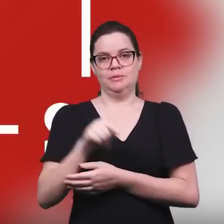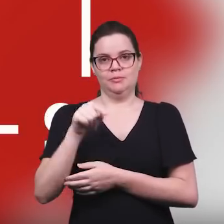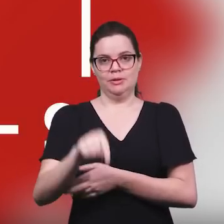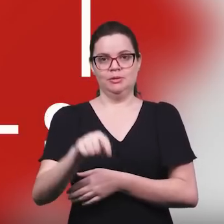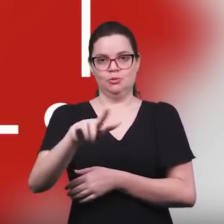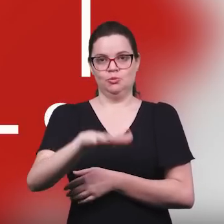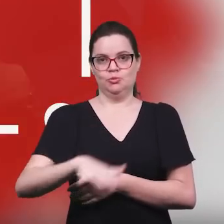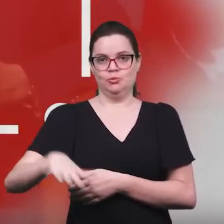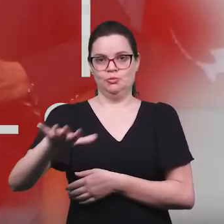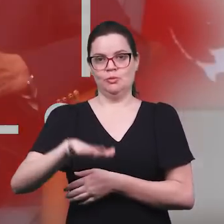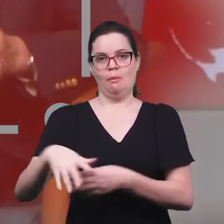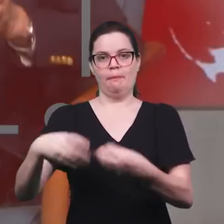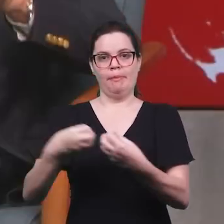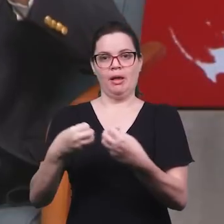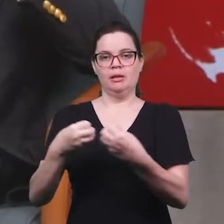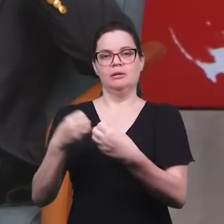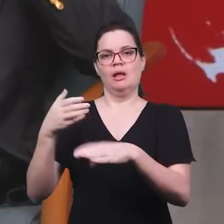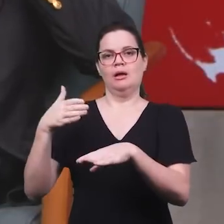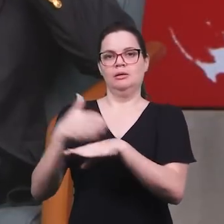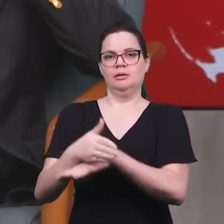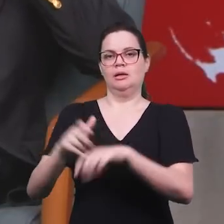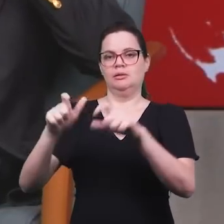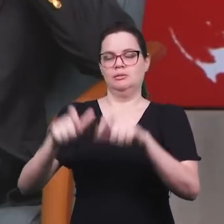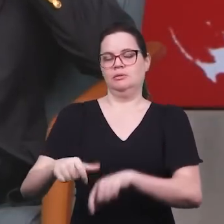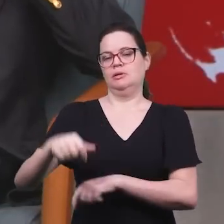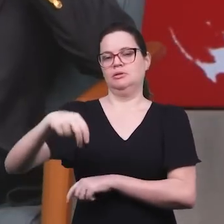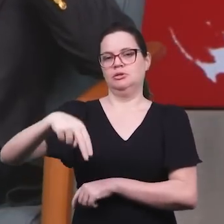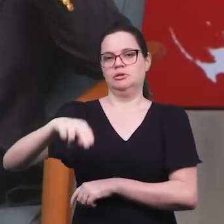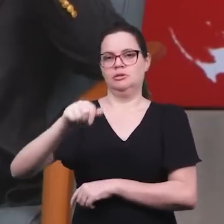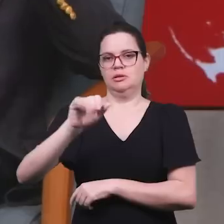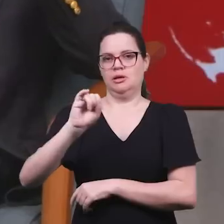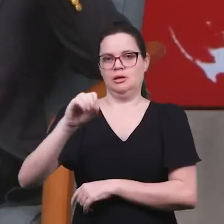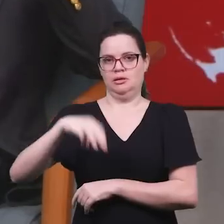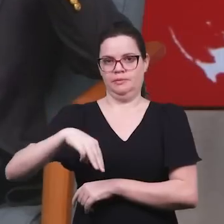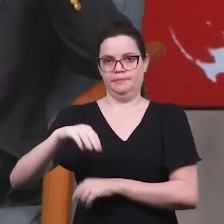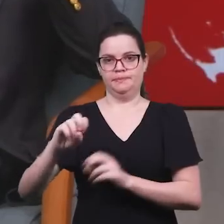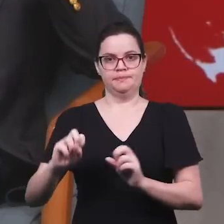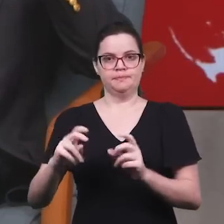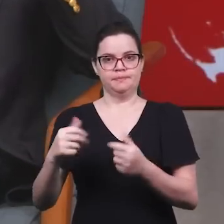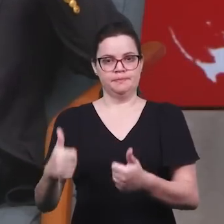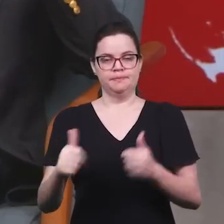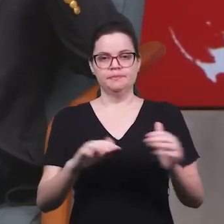na entrada da cidade de Naim. O que